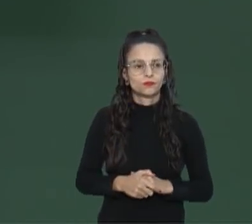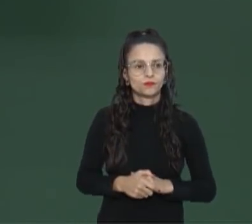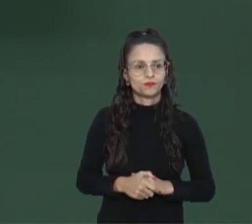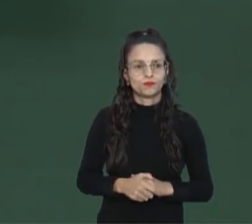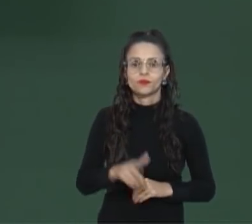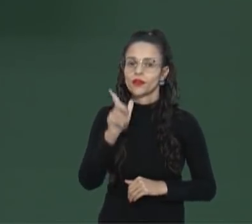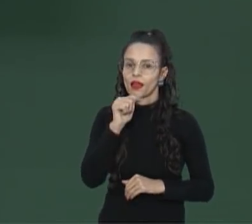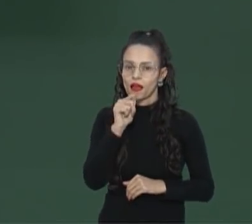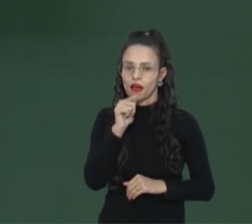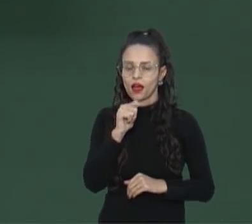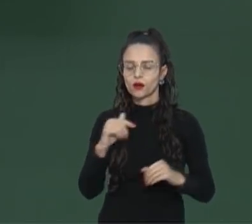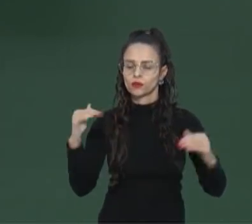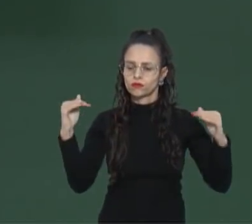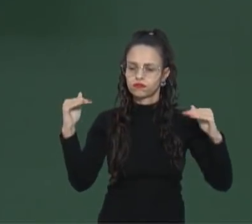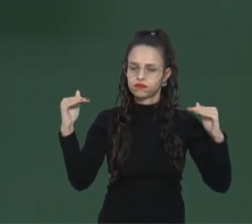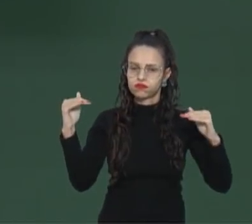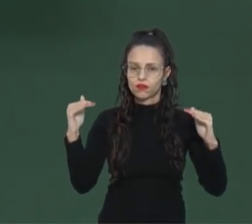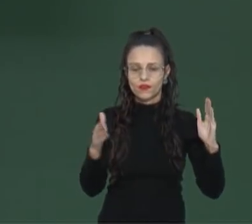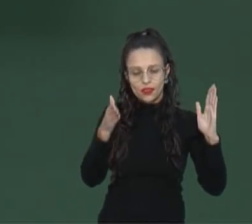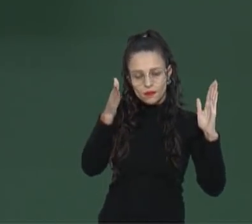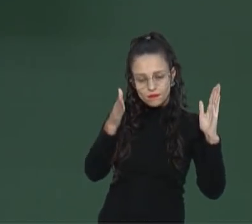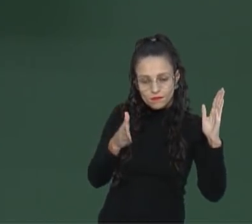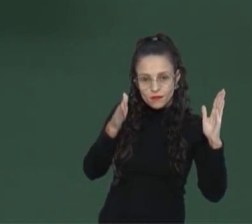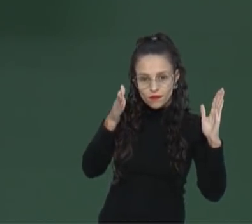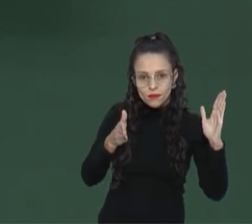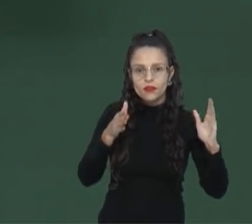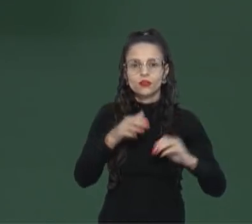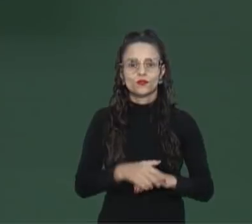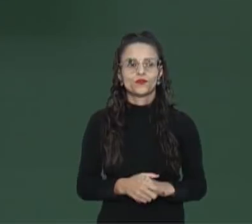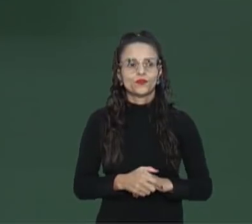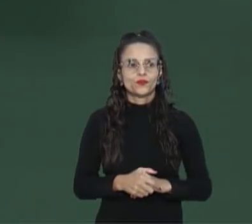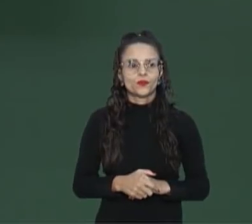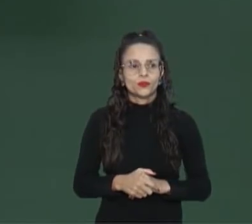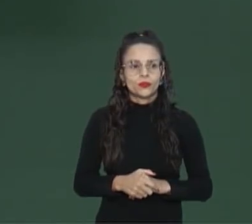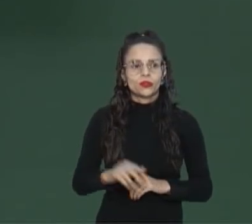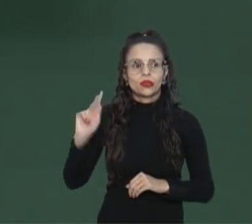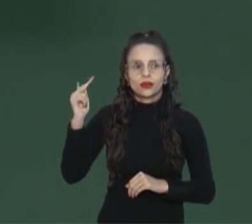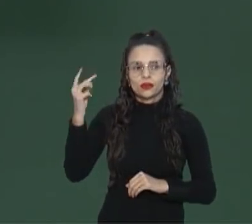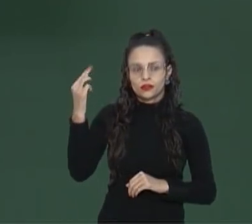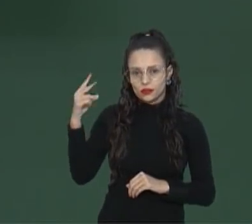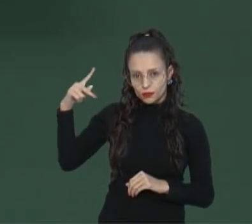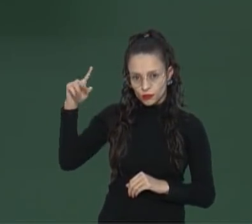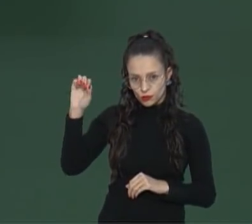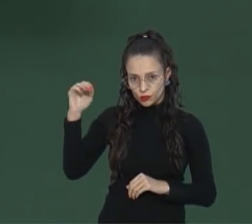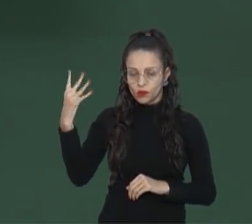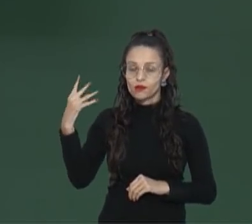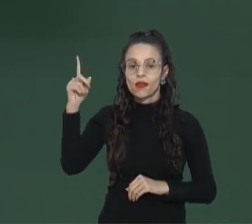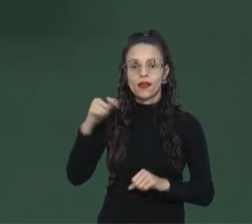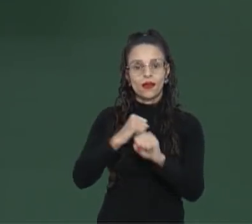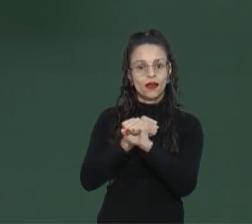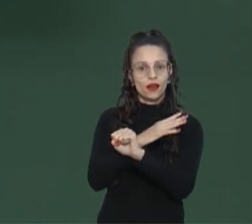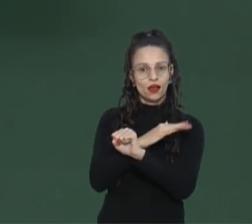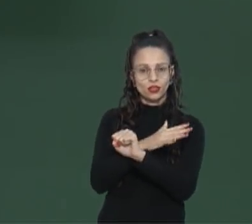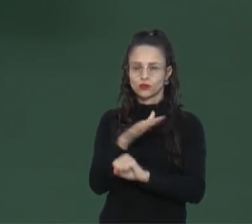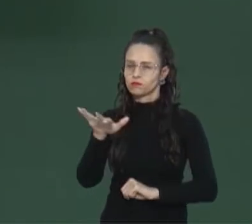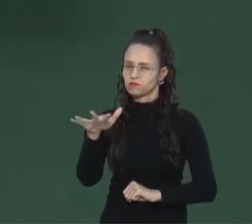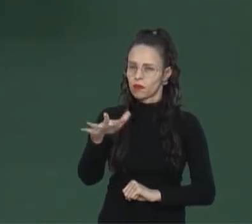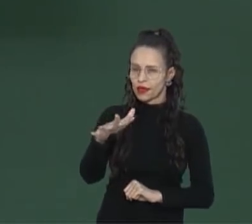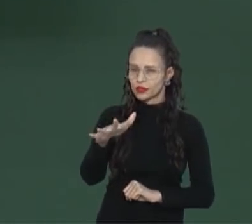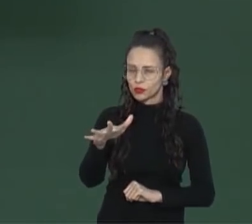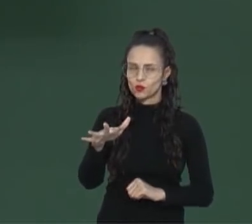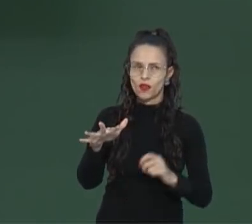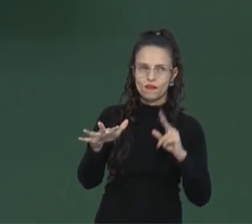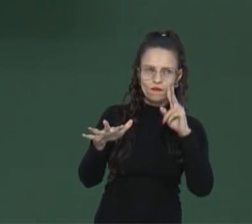água é neutra, então a água vai estar bem no meio. O H3PO4 é um ácido moderado. Ele não é